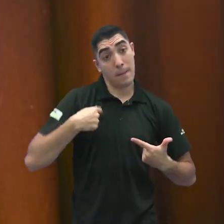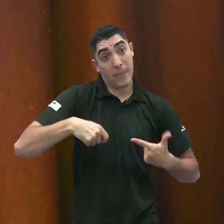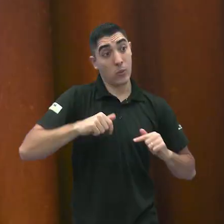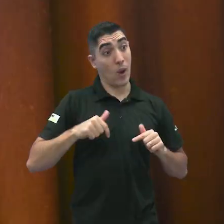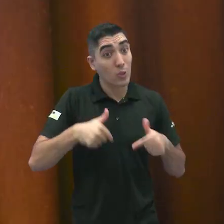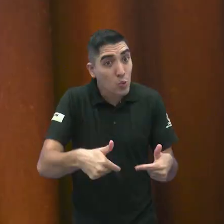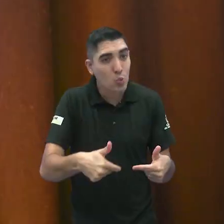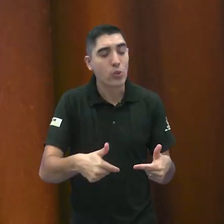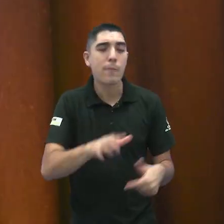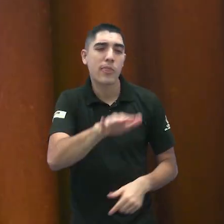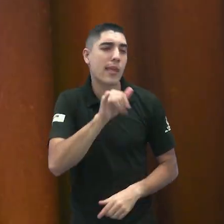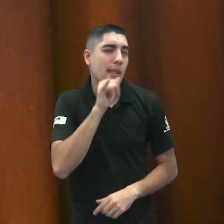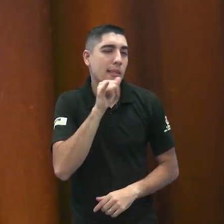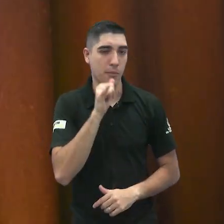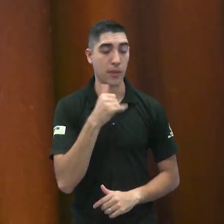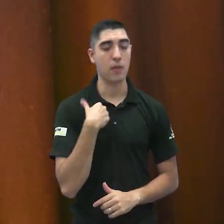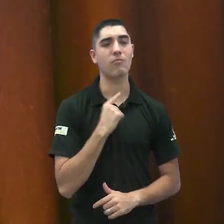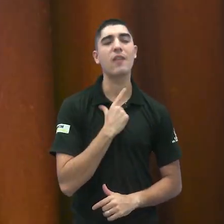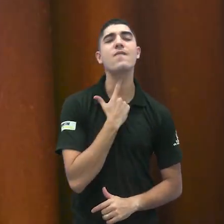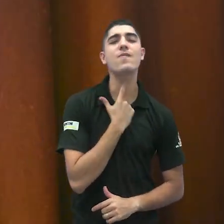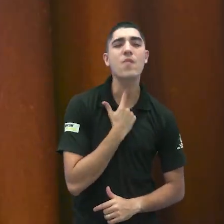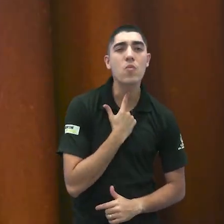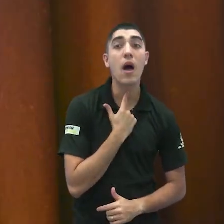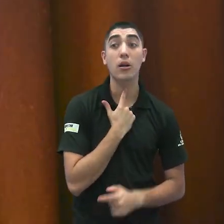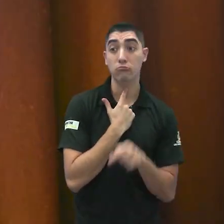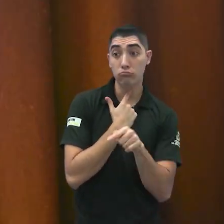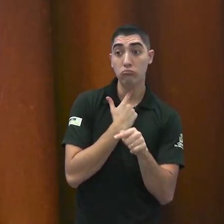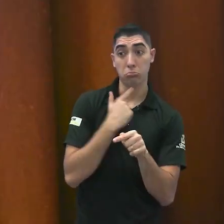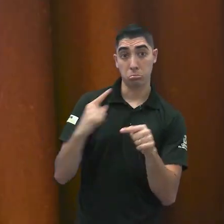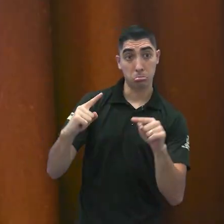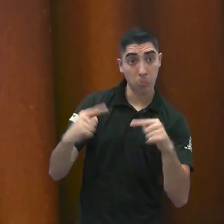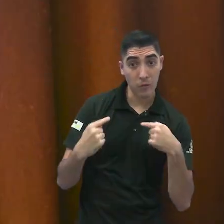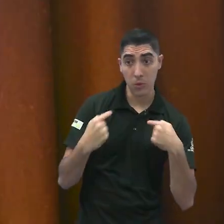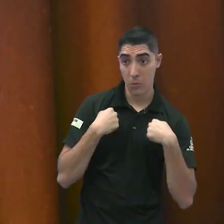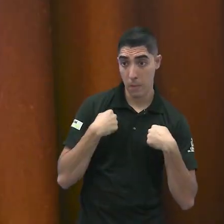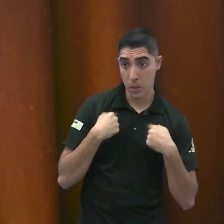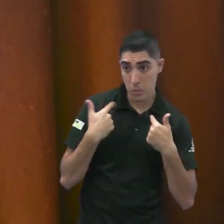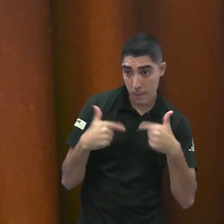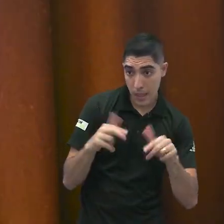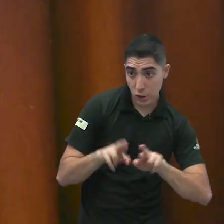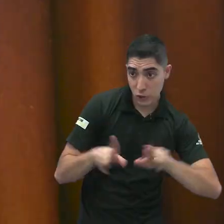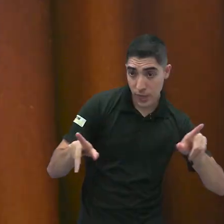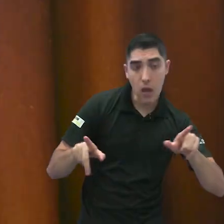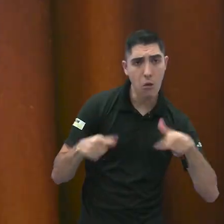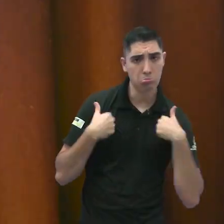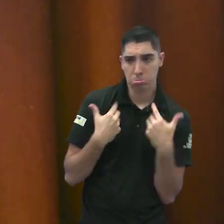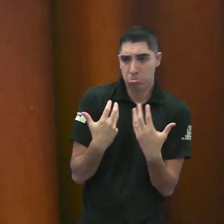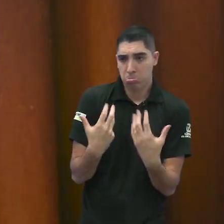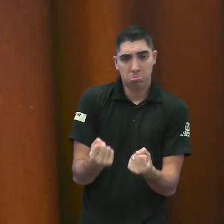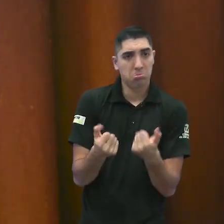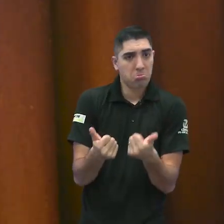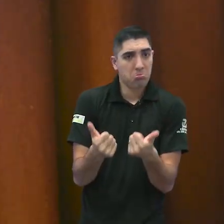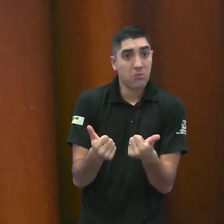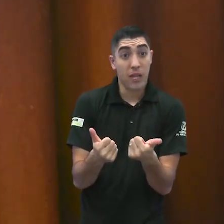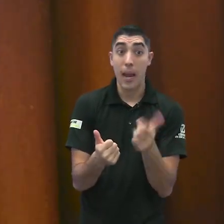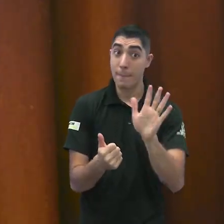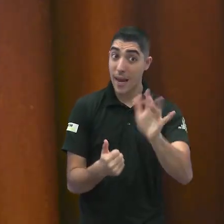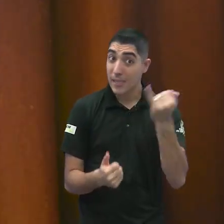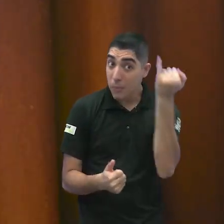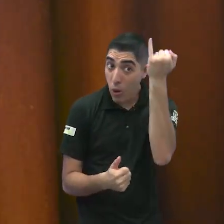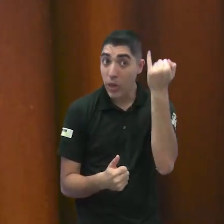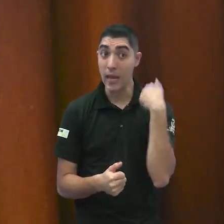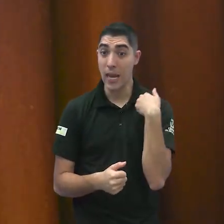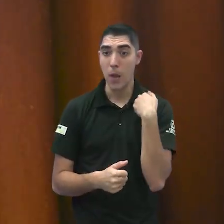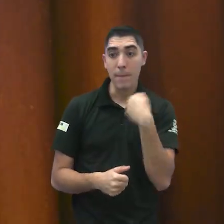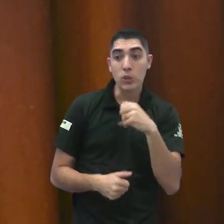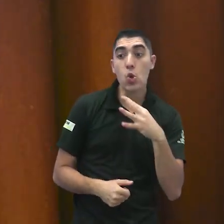a gente tem o desejo, ou quando a gente aceita o desafio de assumir uma determinada função, é importante que a gente tenha